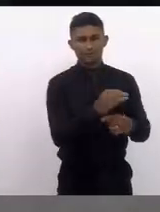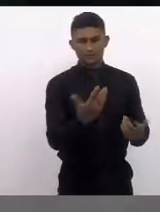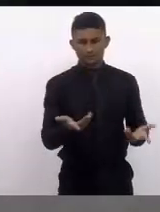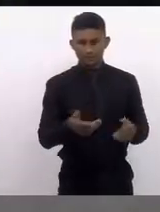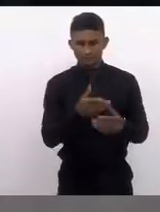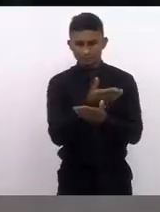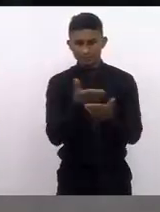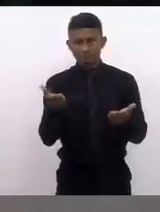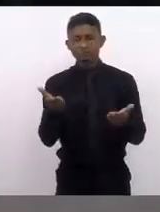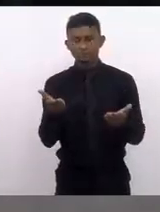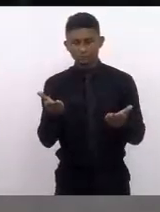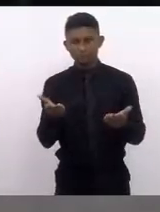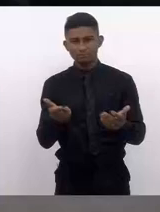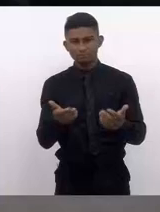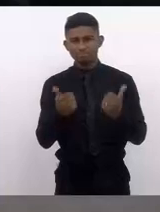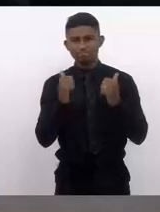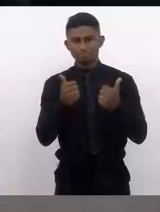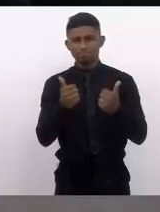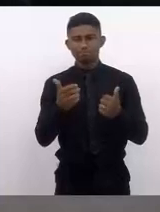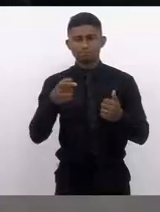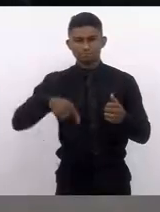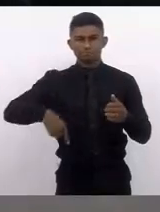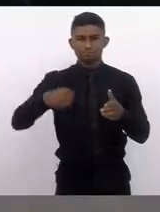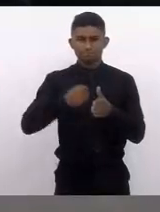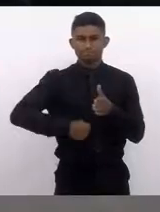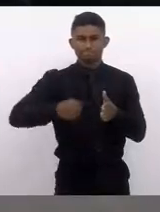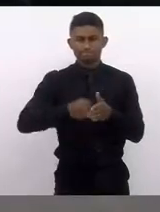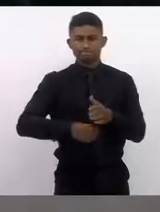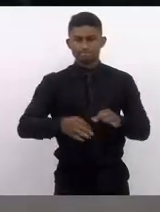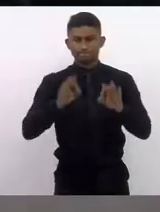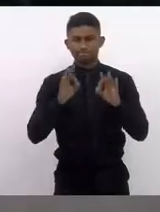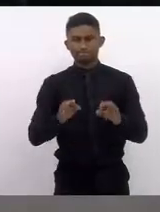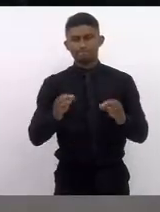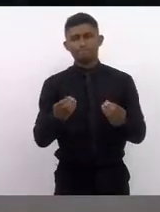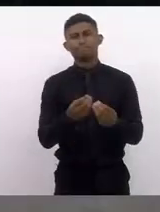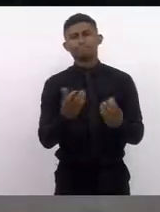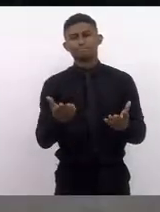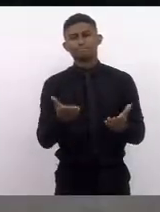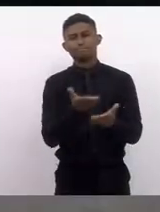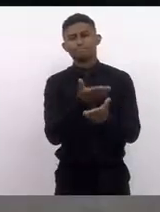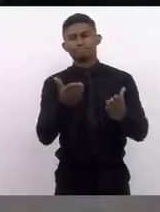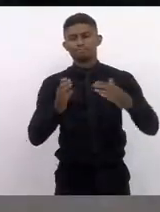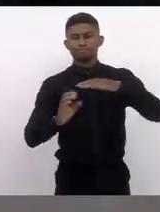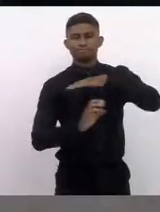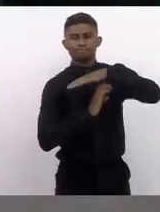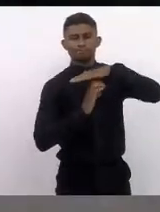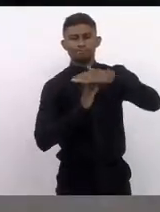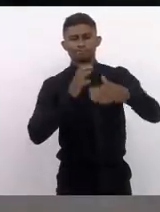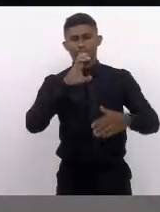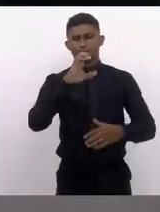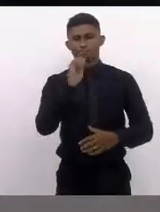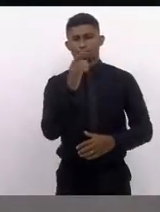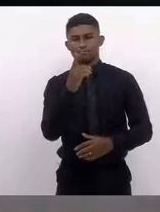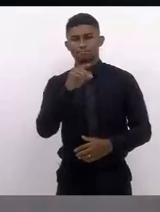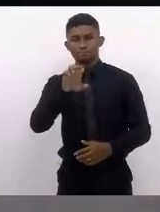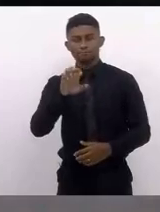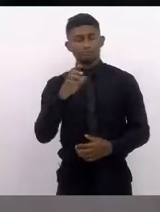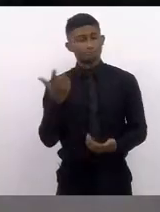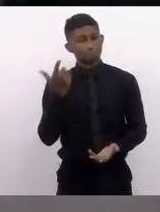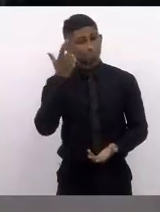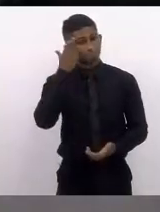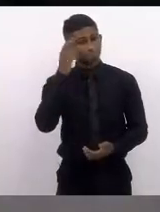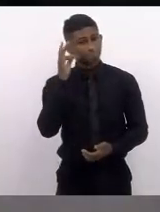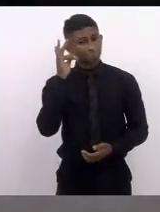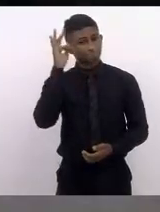sustento da casa de vocês mas nós vamos continuar lutando aqui nessa casa para que a Cedae Quem sabe no futuro de